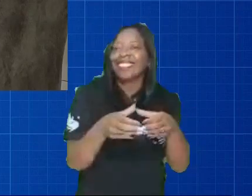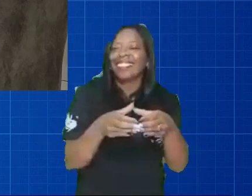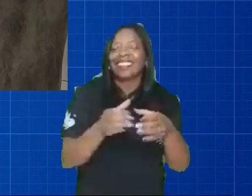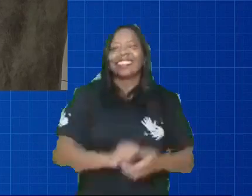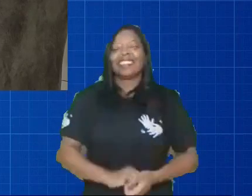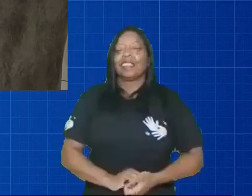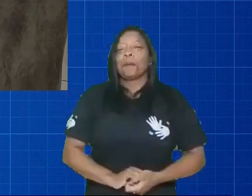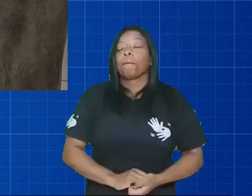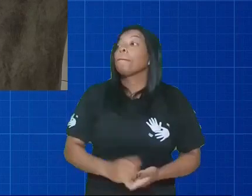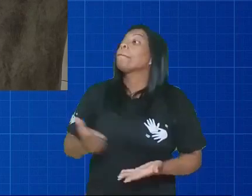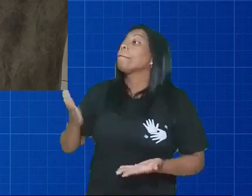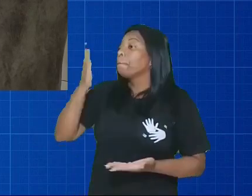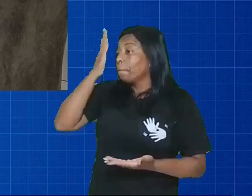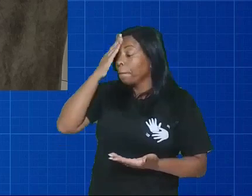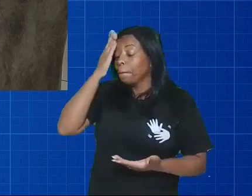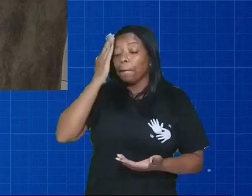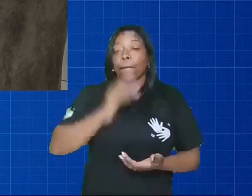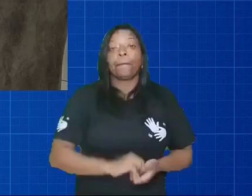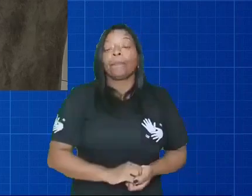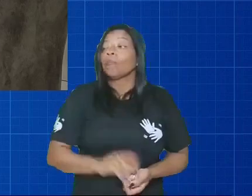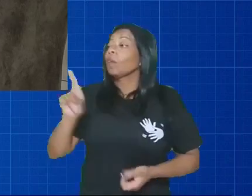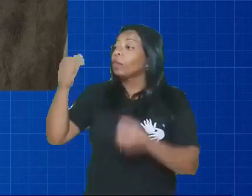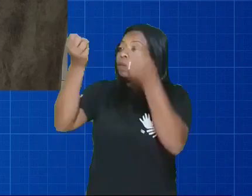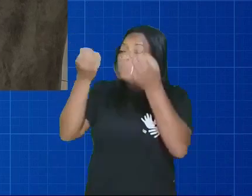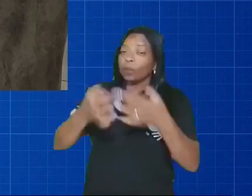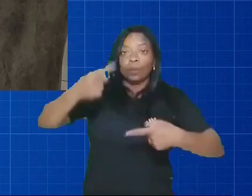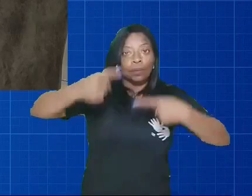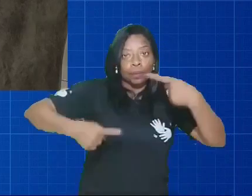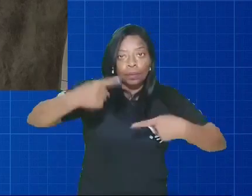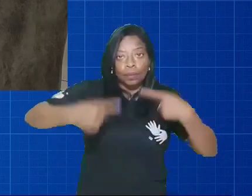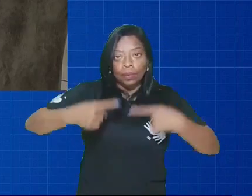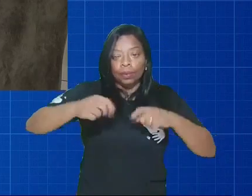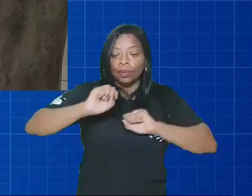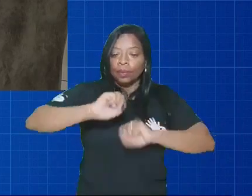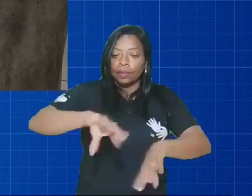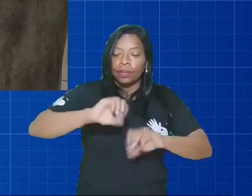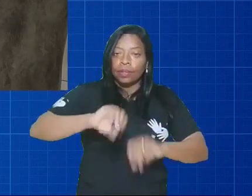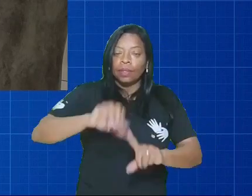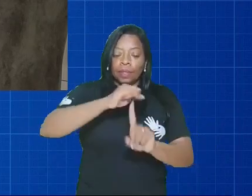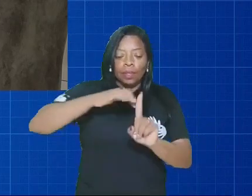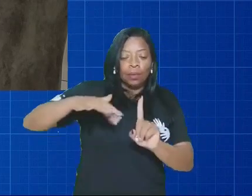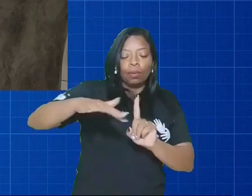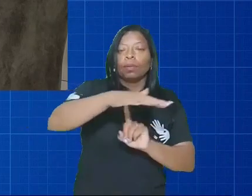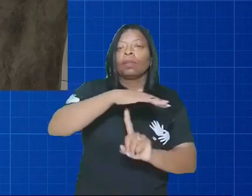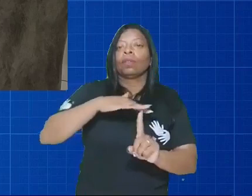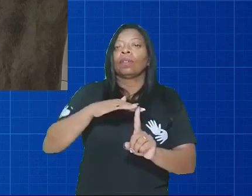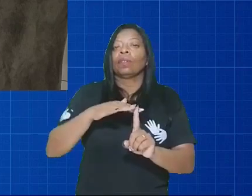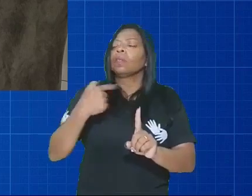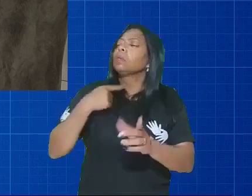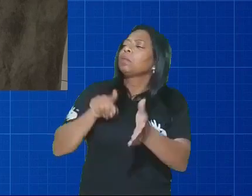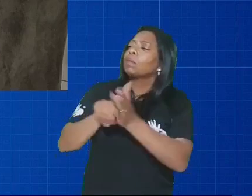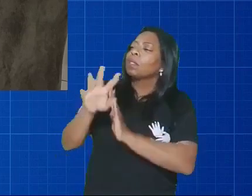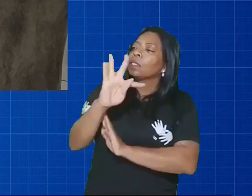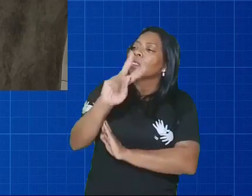Quando você fala em política de educação ambiental, eu gostaria que a Thaís comentasse como que está,